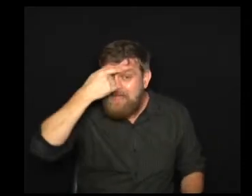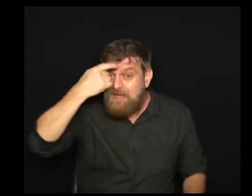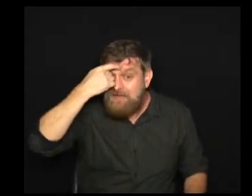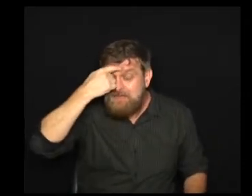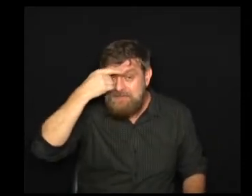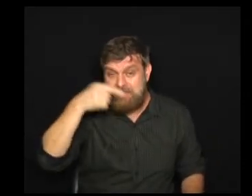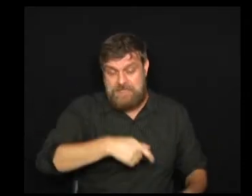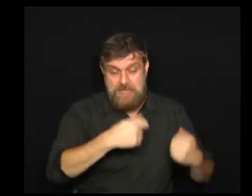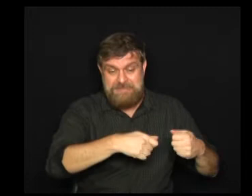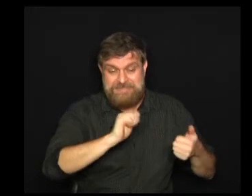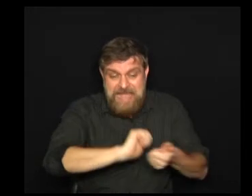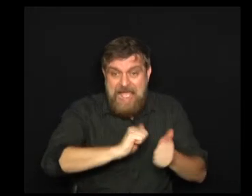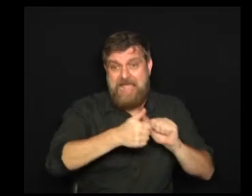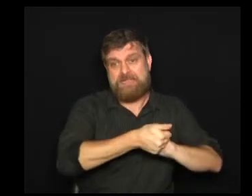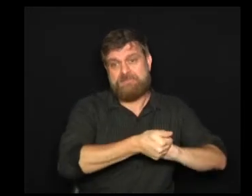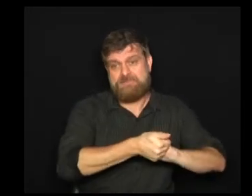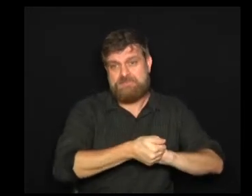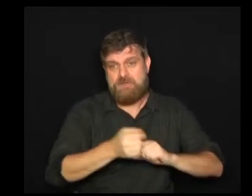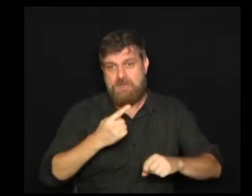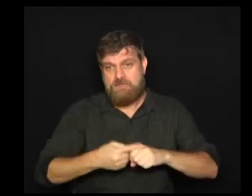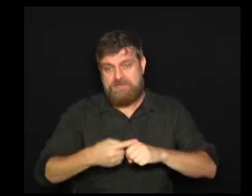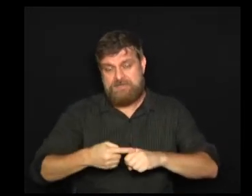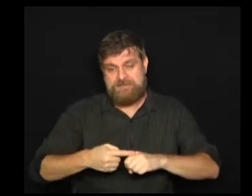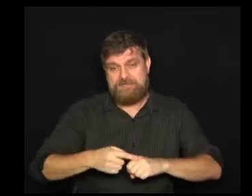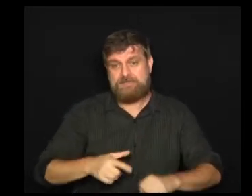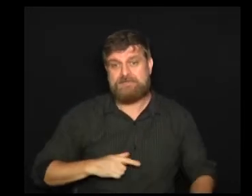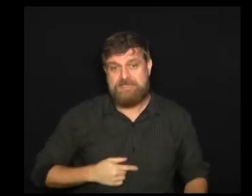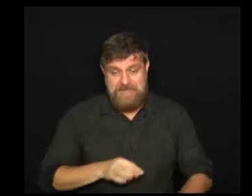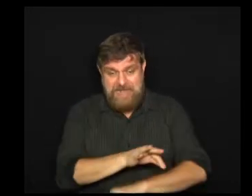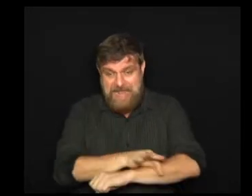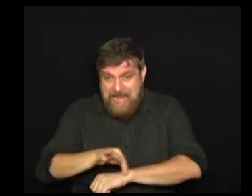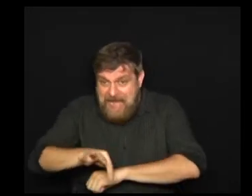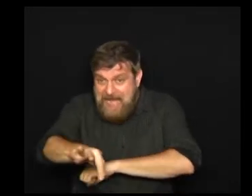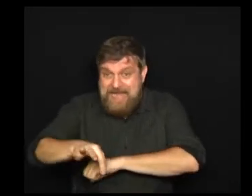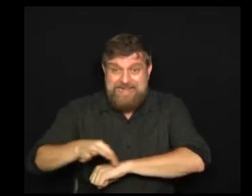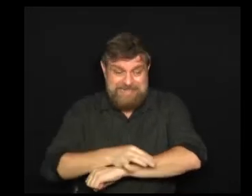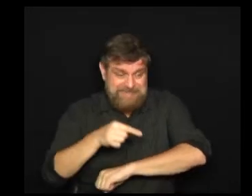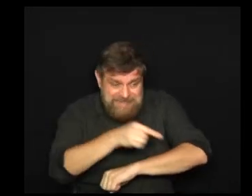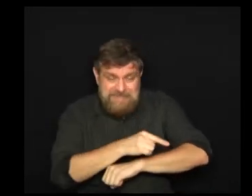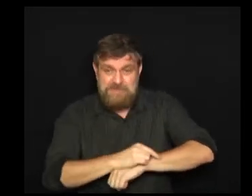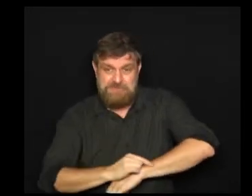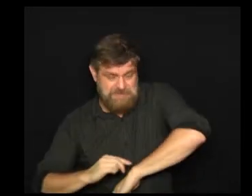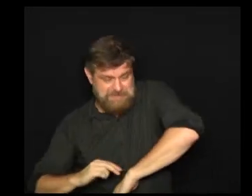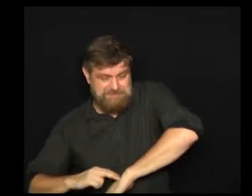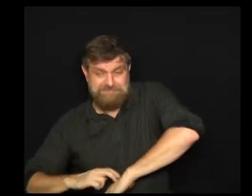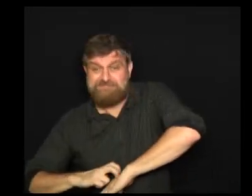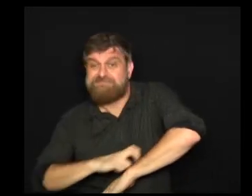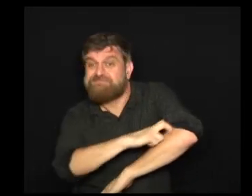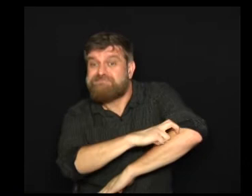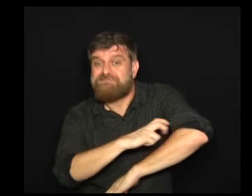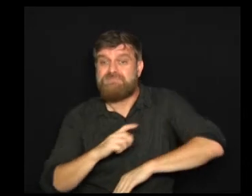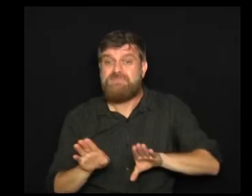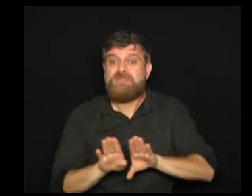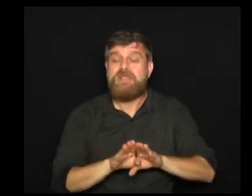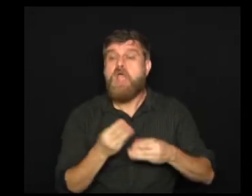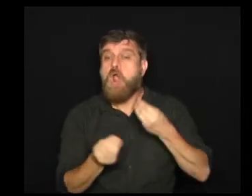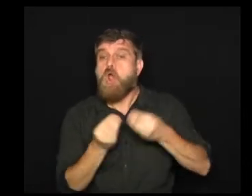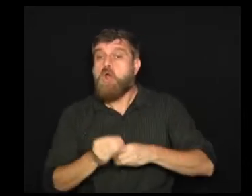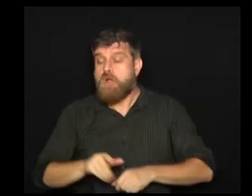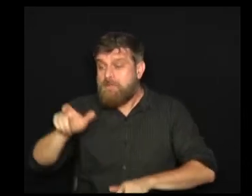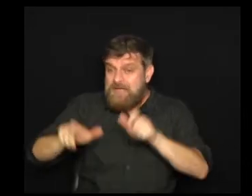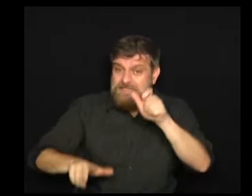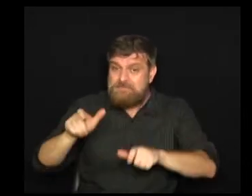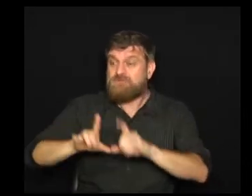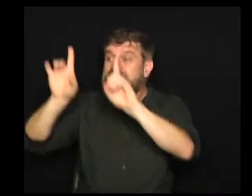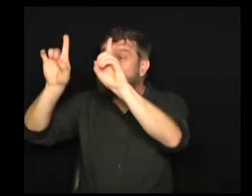também eliminar as barreiras, né, não só as atitudinais, mas também as barreiras ambientais, para que as pessoas possam chegar